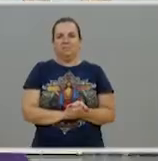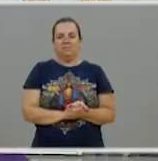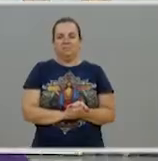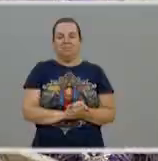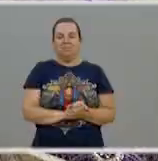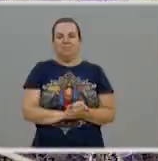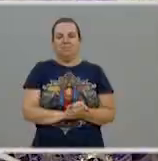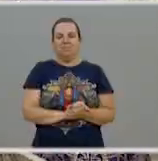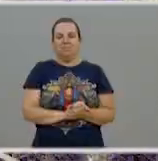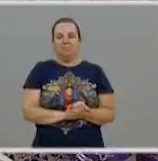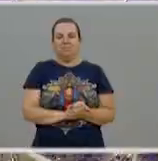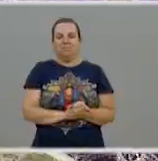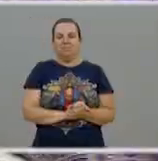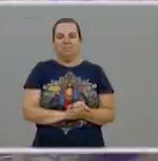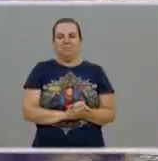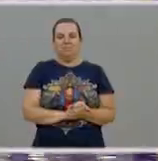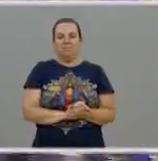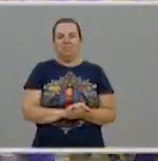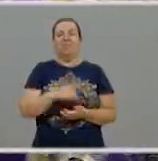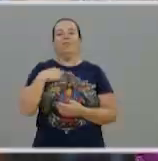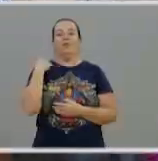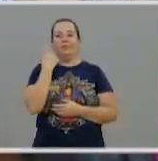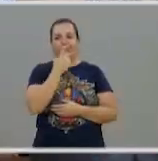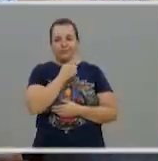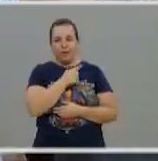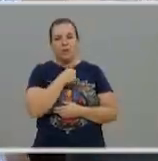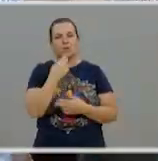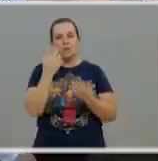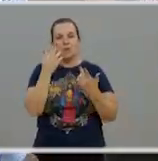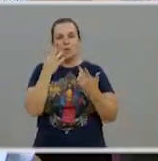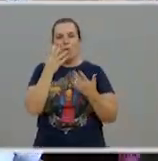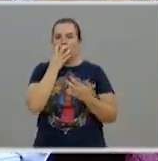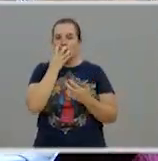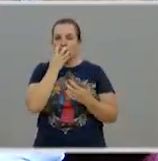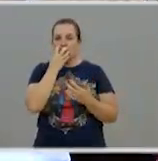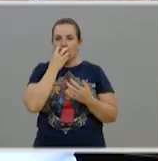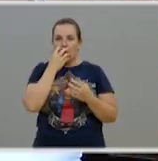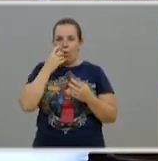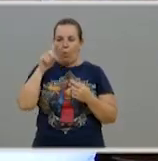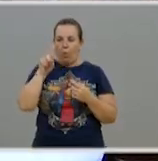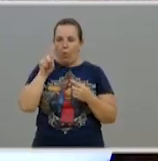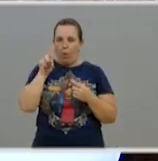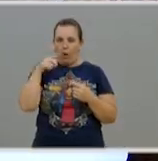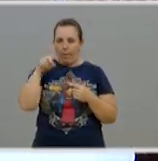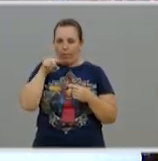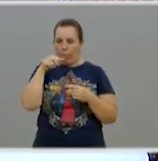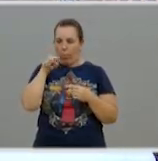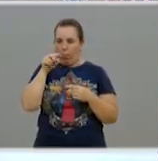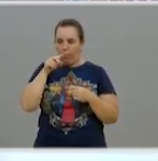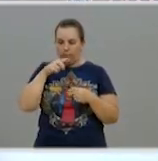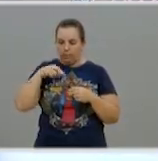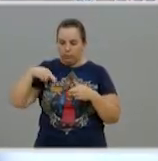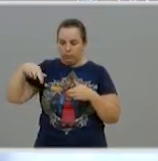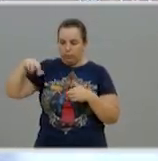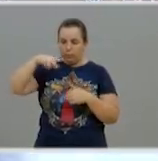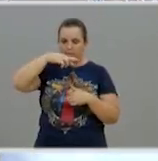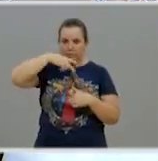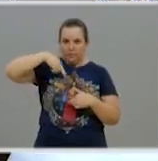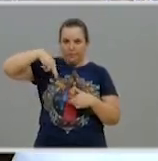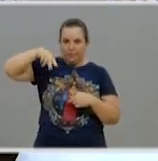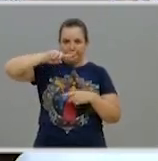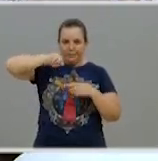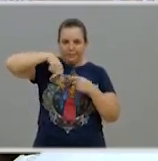Que a gente vive correndo atrás do próprio rabo igual cachorro, para não chegar a lugar nenhum. A gente vive